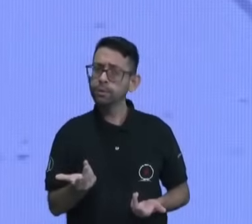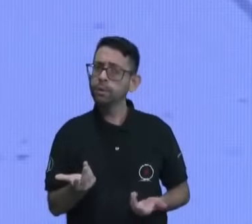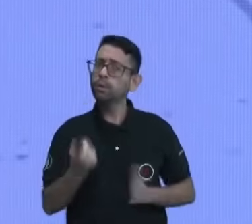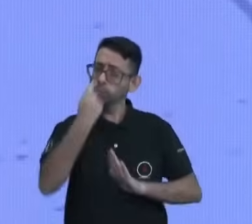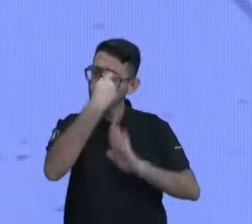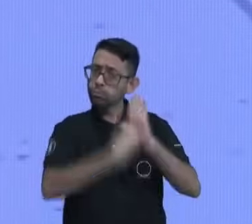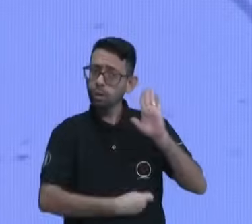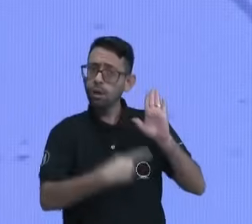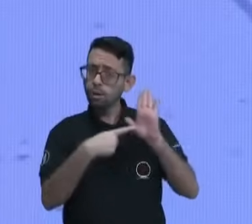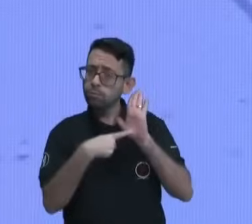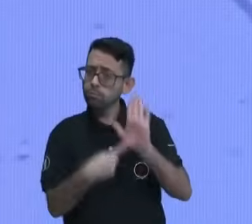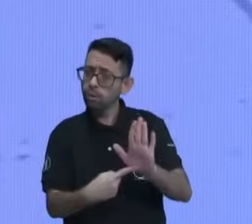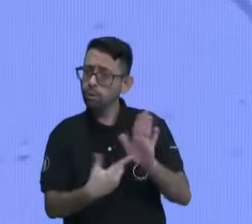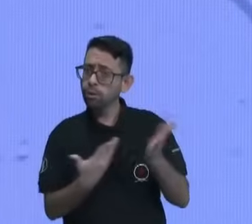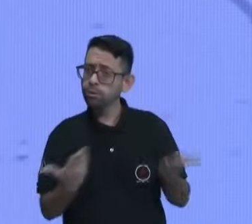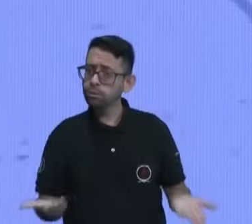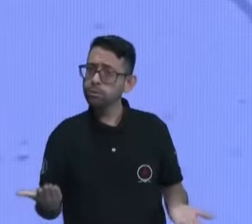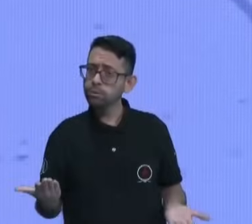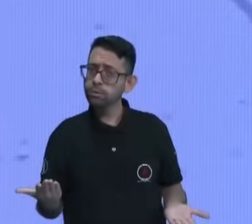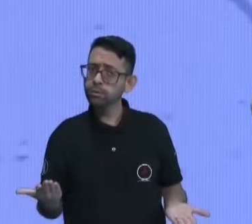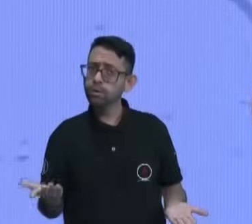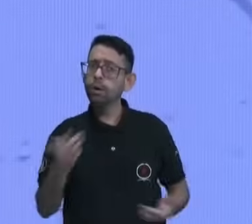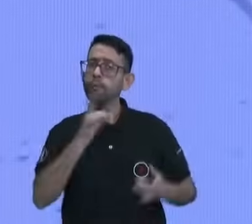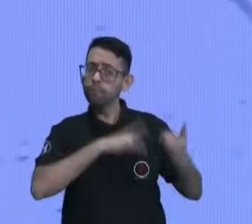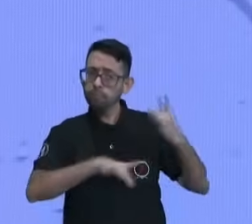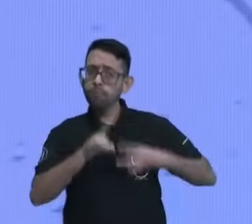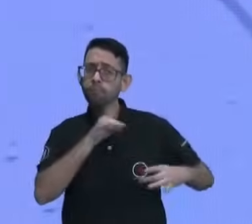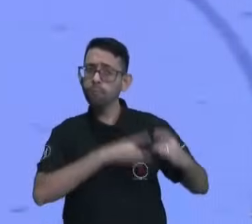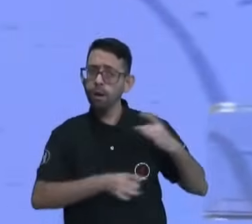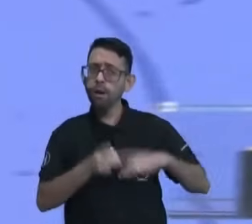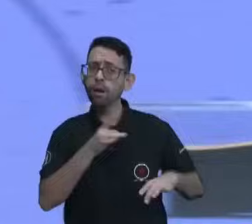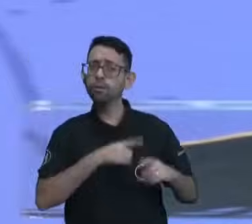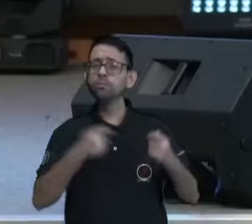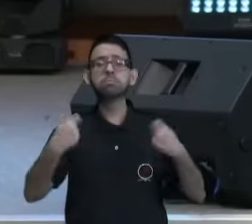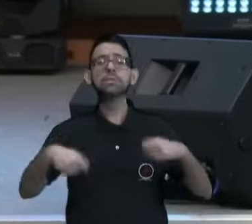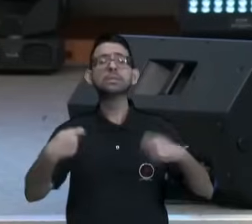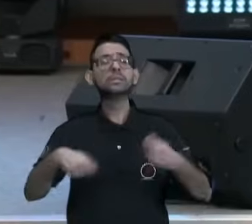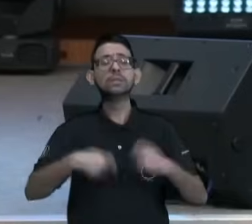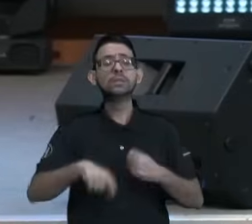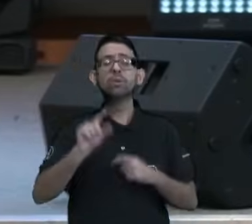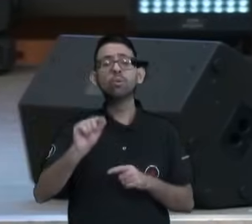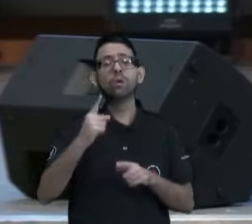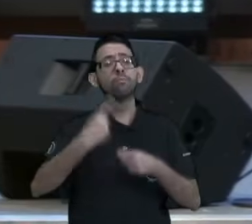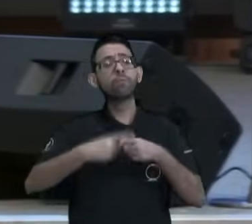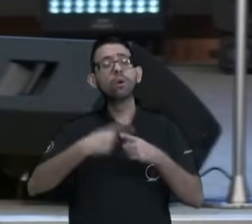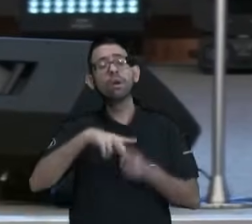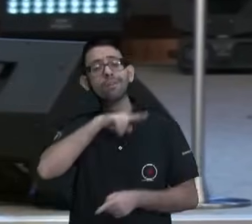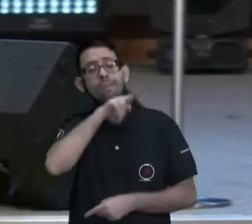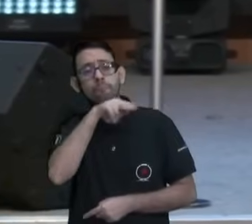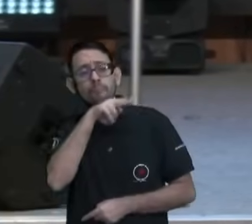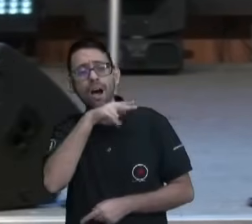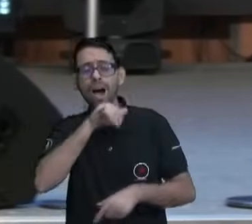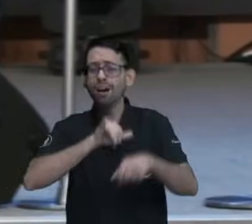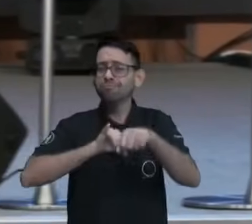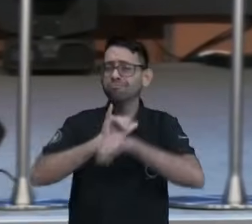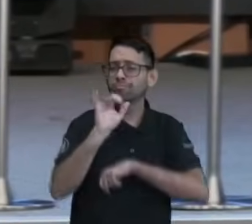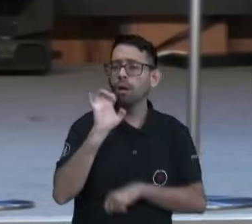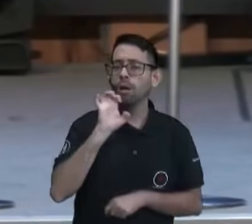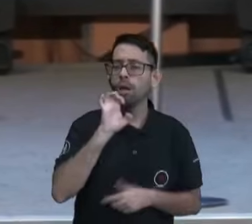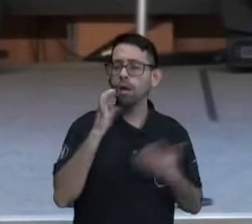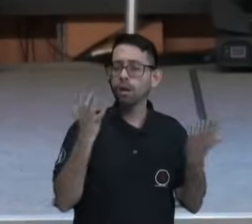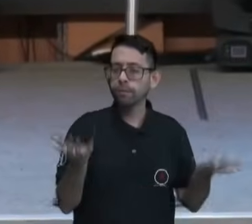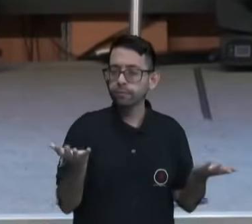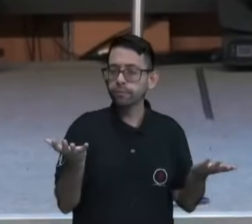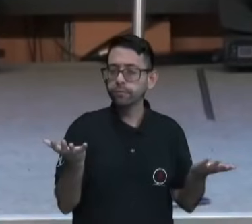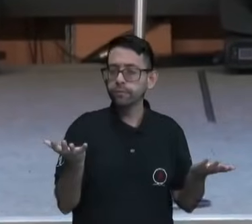ler temo como a serpente enganou Eva com a sua astúcia astúcia é